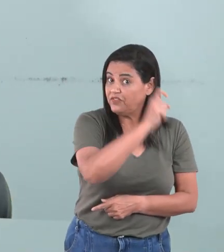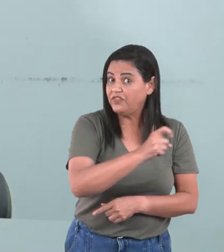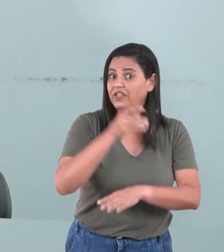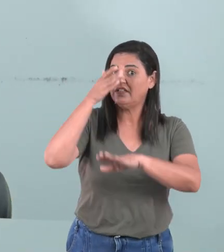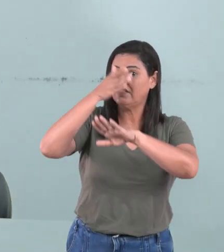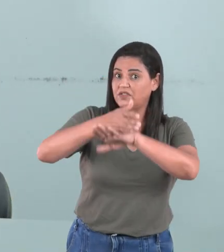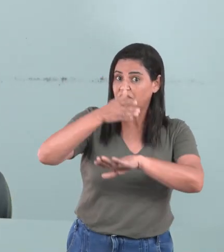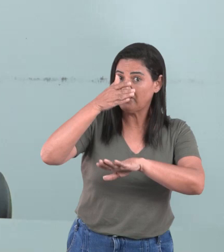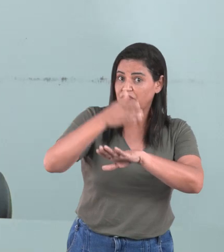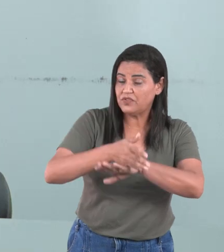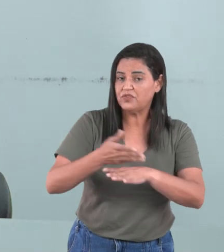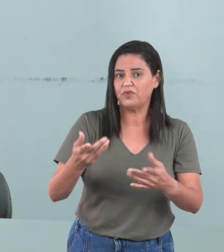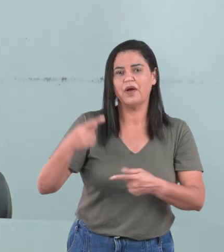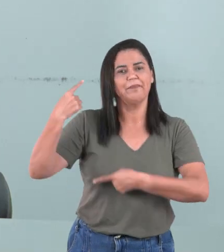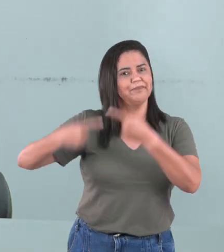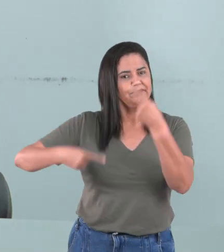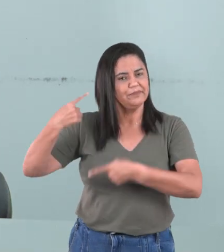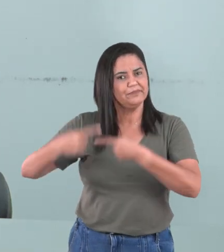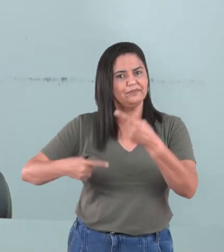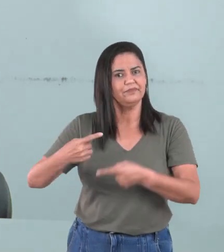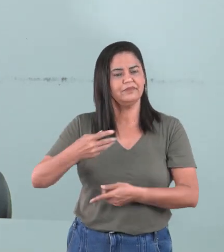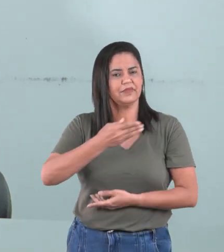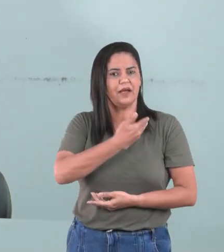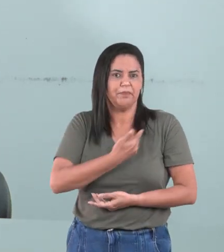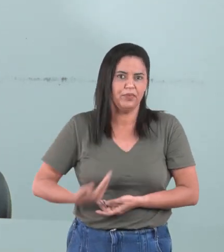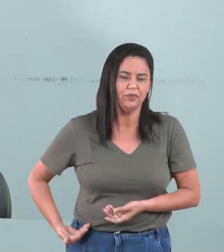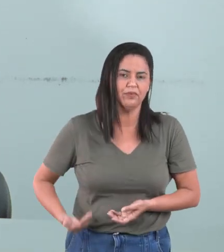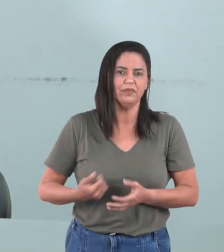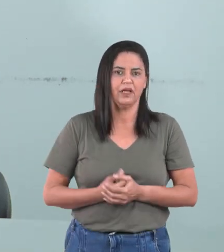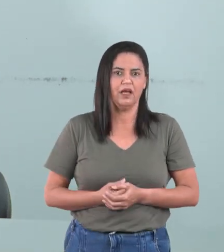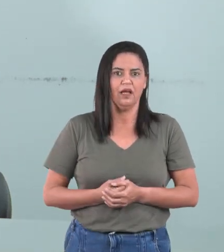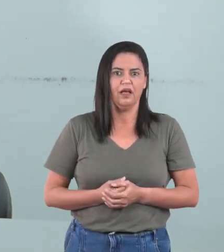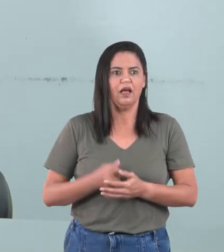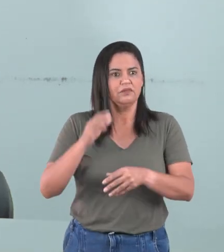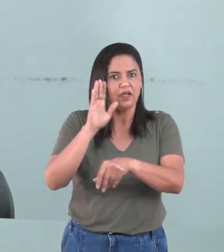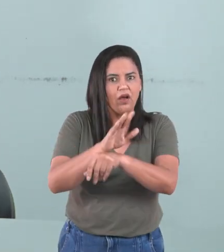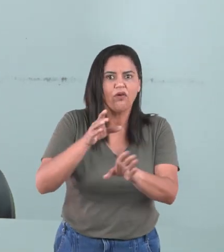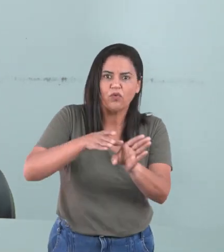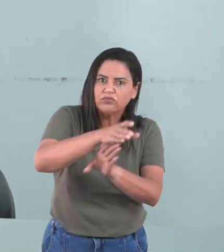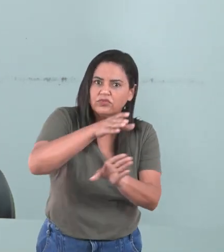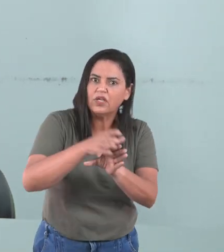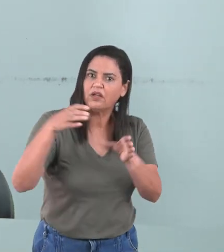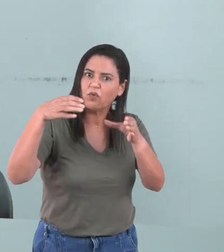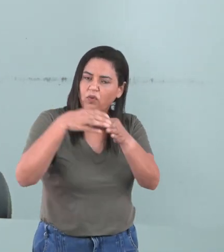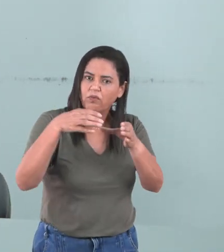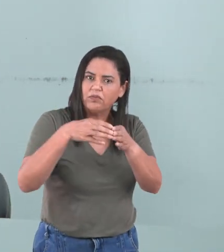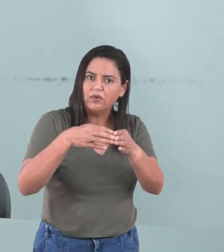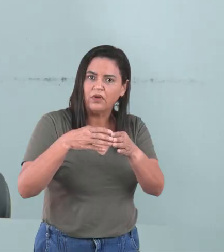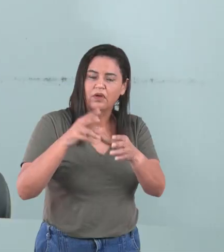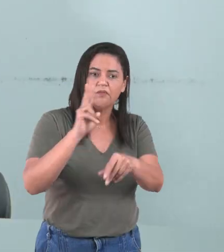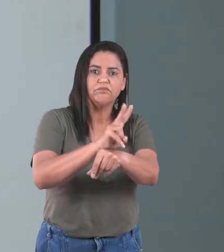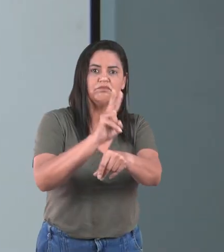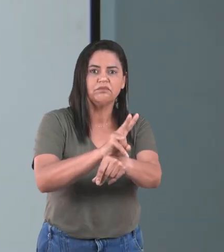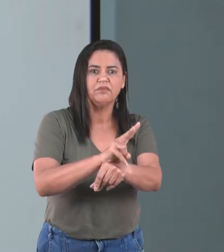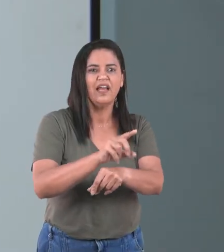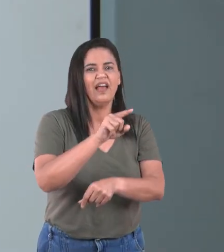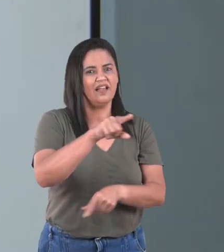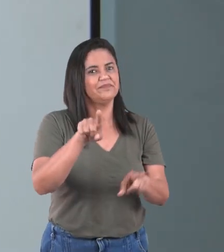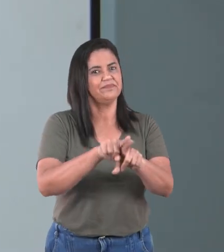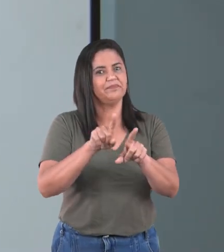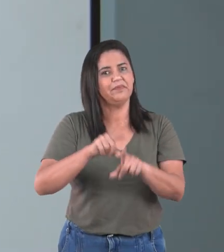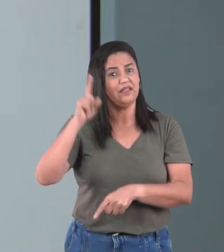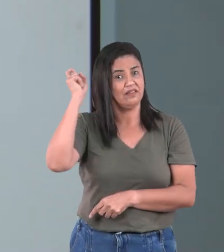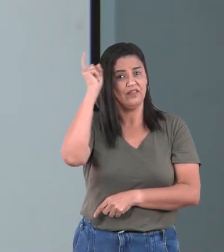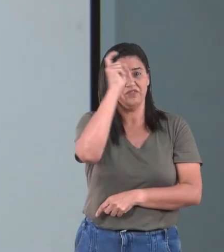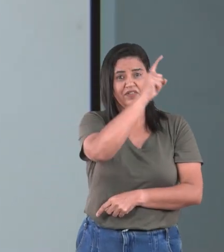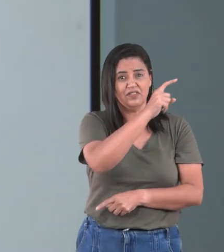terem dificuldade de acessar essas políticas públicas, essa rede de atendimento e acolhimento, muitas